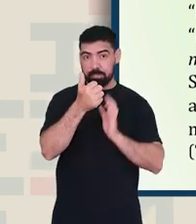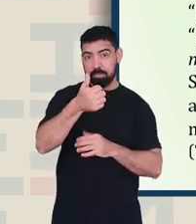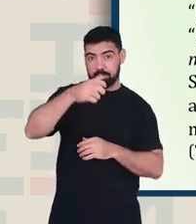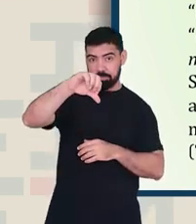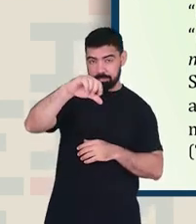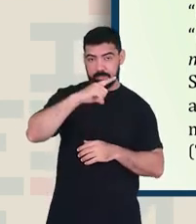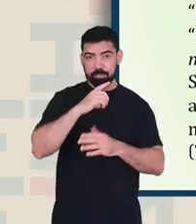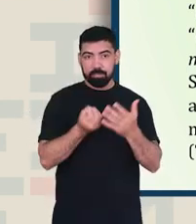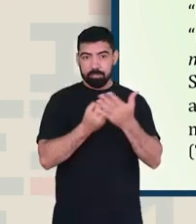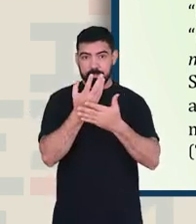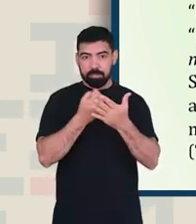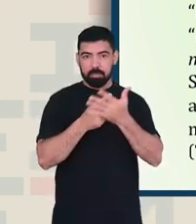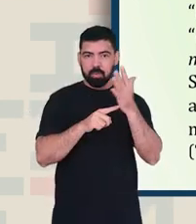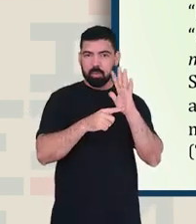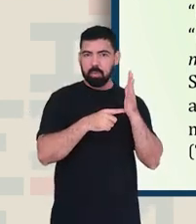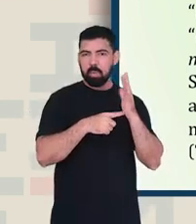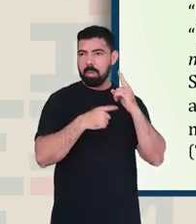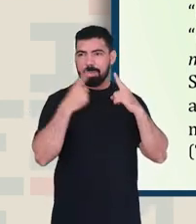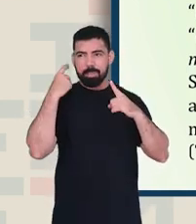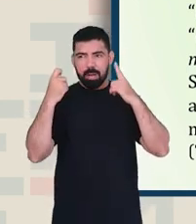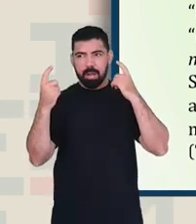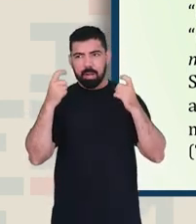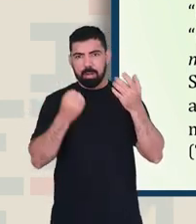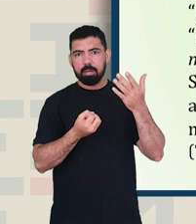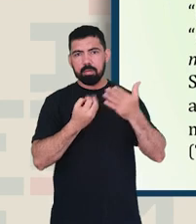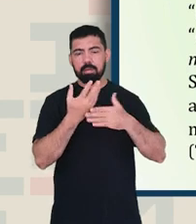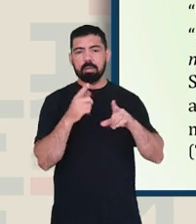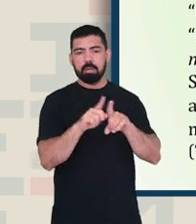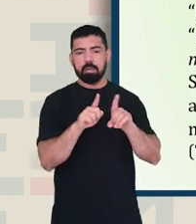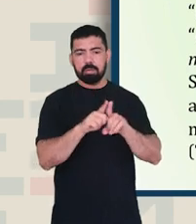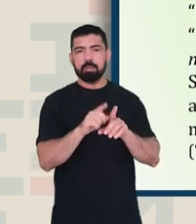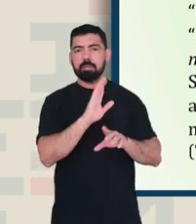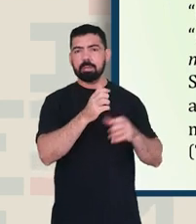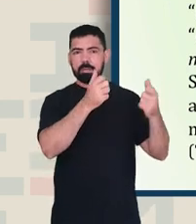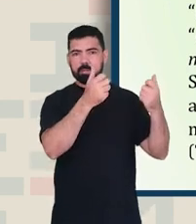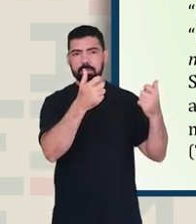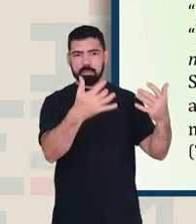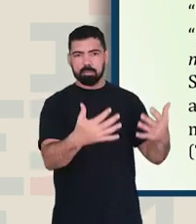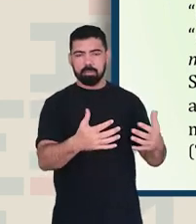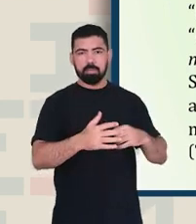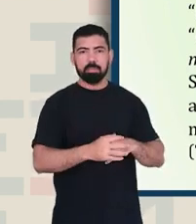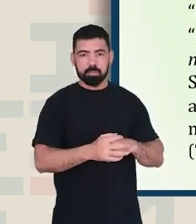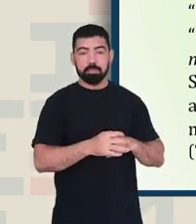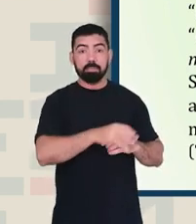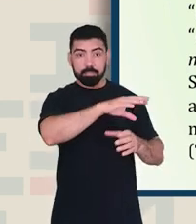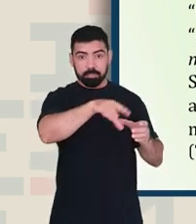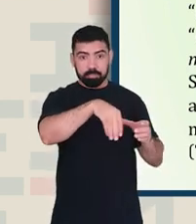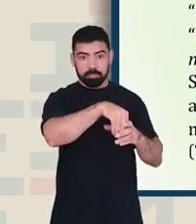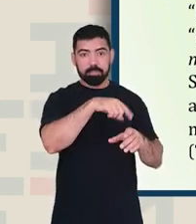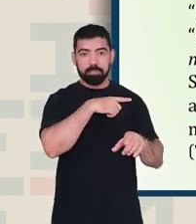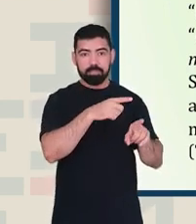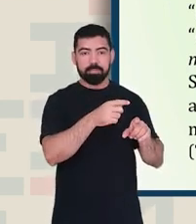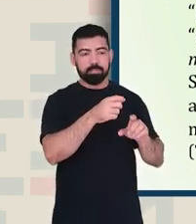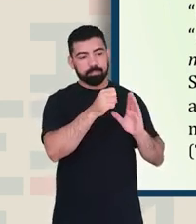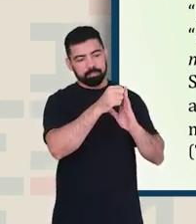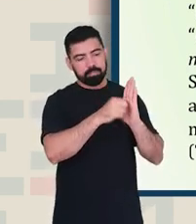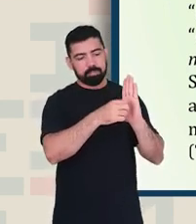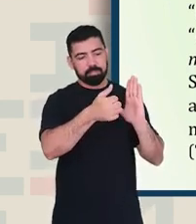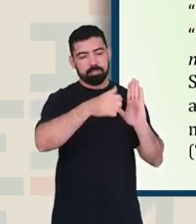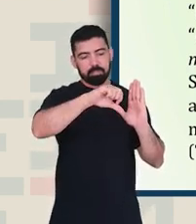com a invenção das máquinas, dá-se o ruído. Então, já coloca as máquinas no meio. No século XIX,